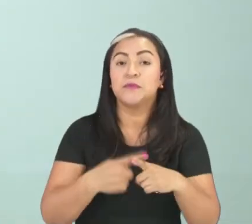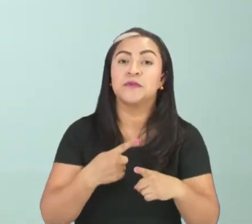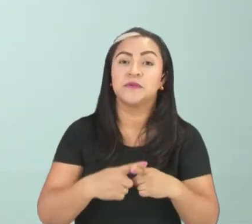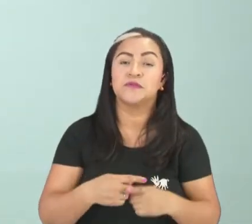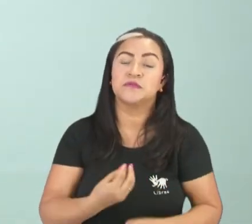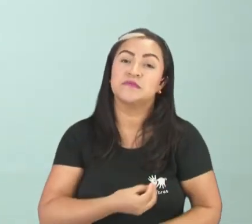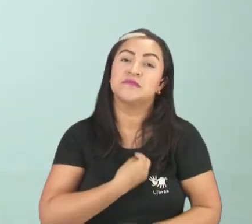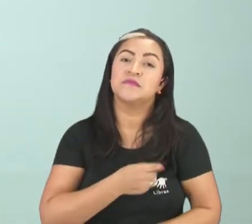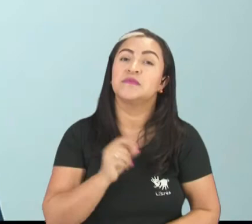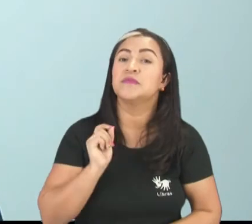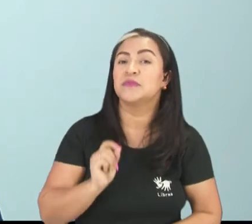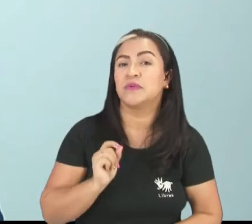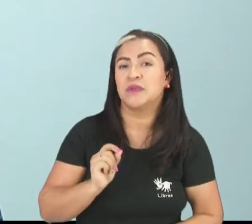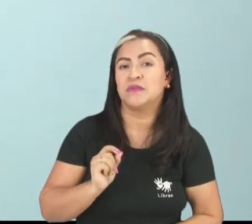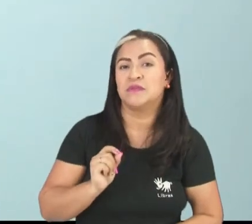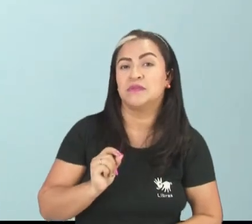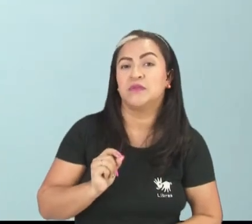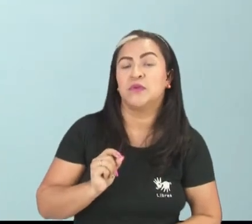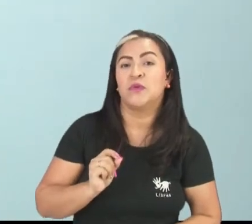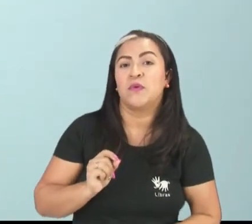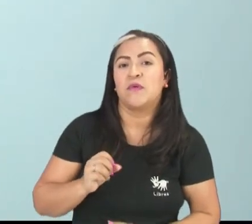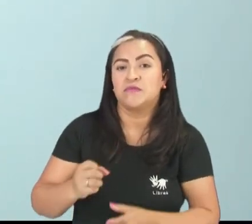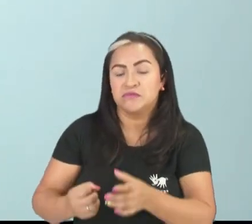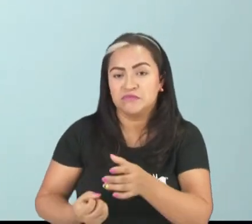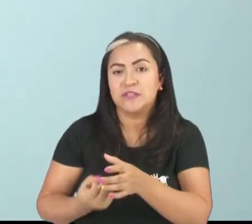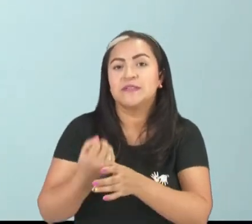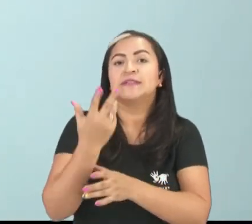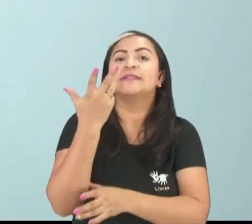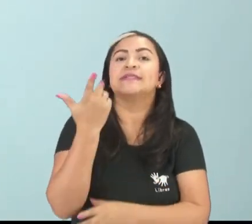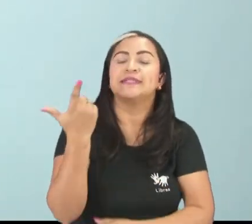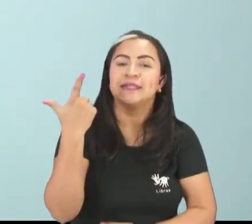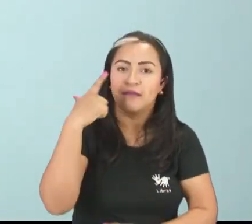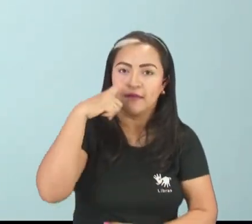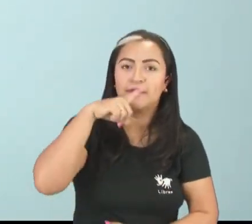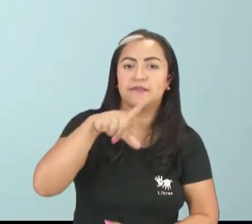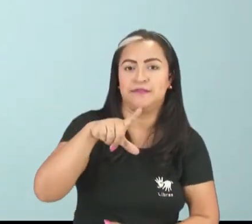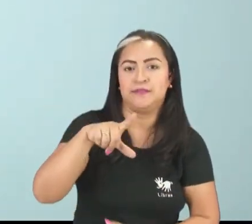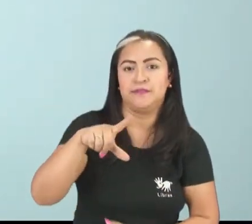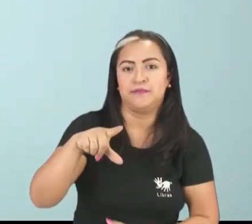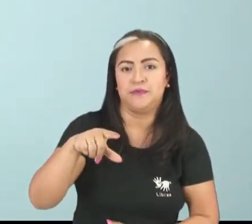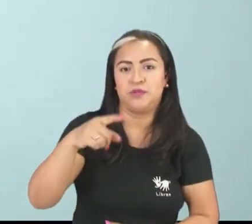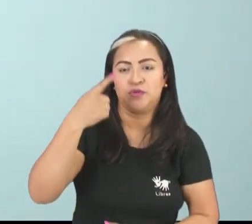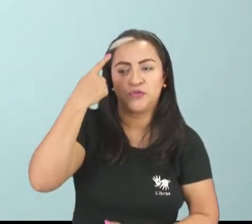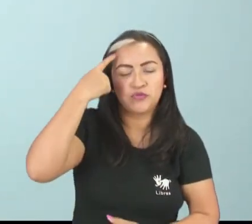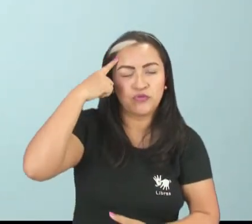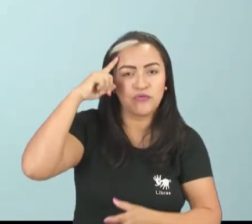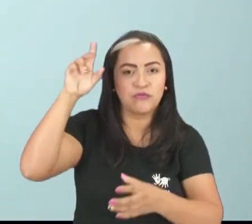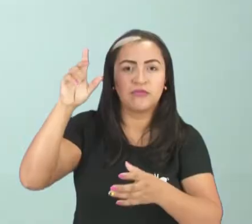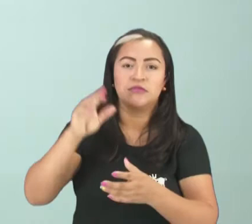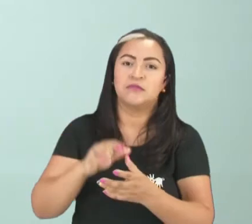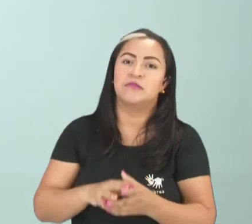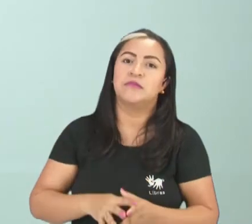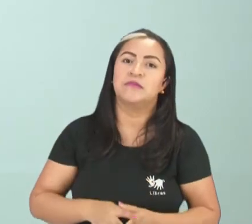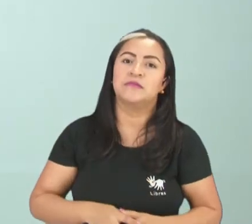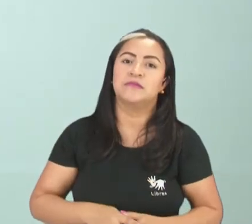nessa fase o quê? O renascimento, a fase intelectual, né, daquela